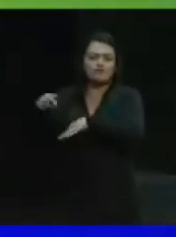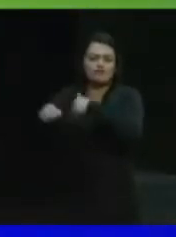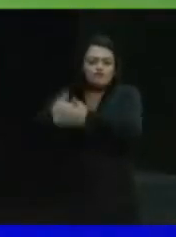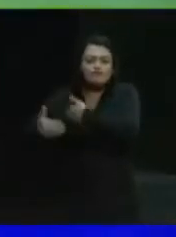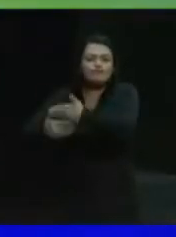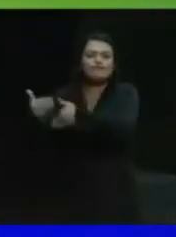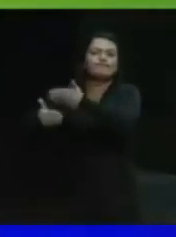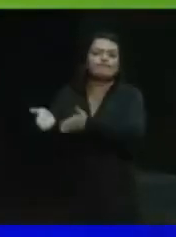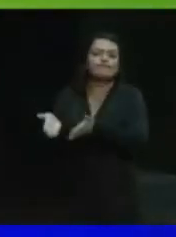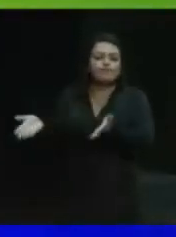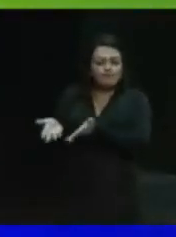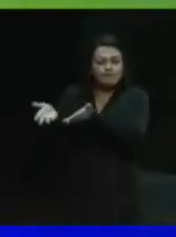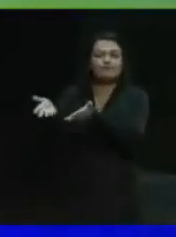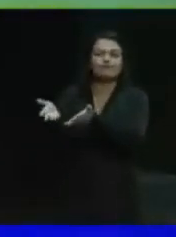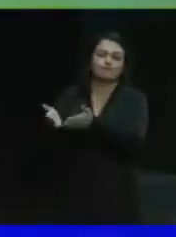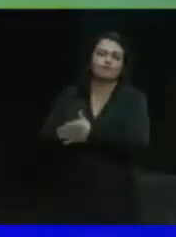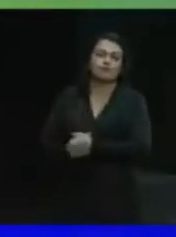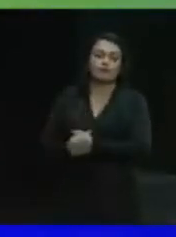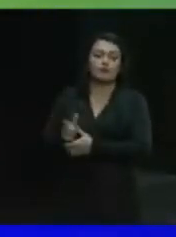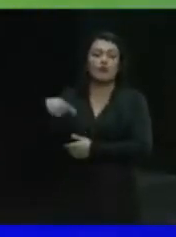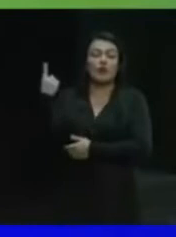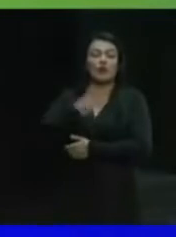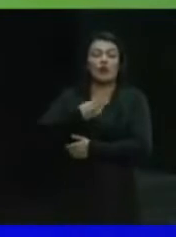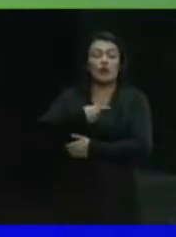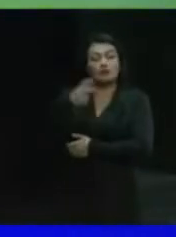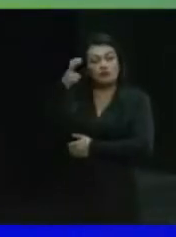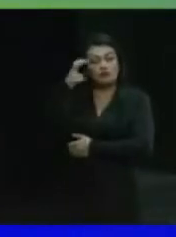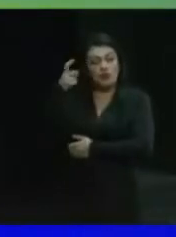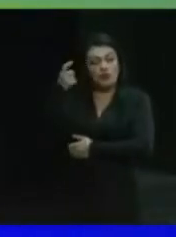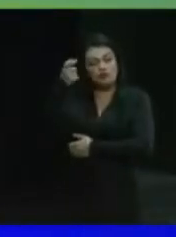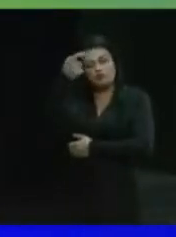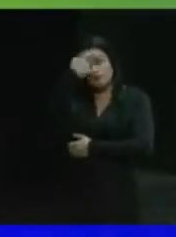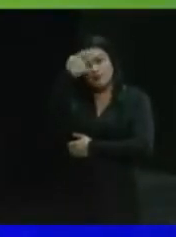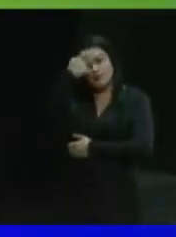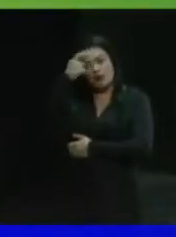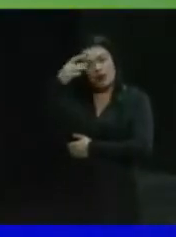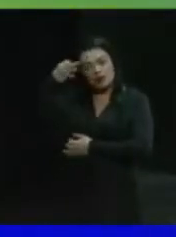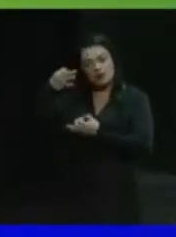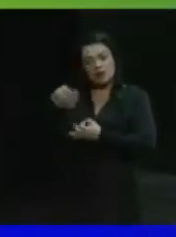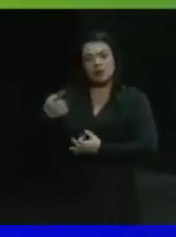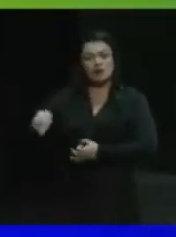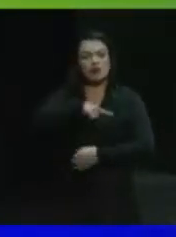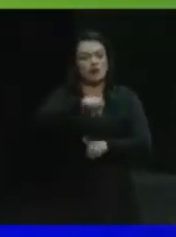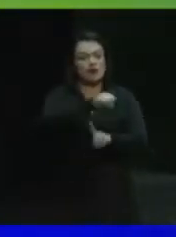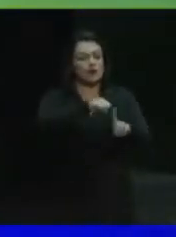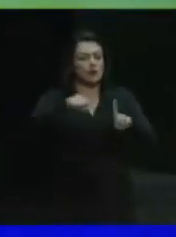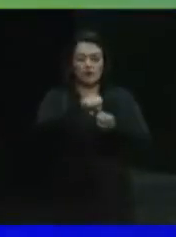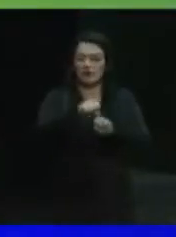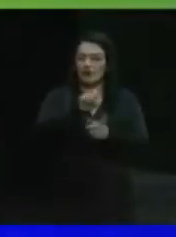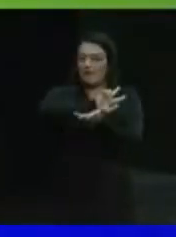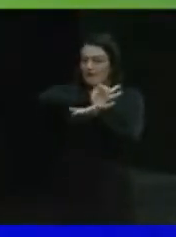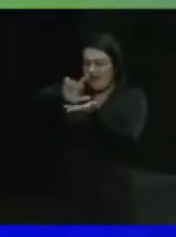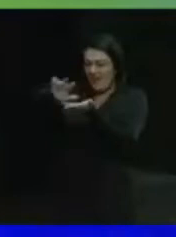Mas nós agiremos sempre com a compreensão de que nessa nossa sociedade, cada vez mais